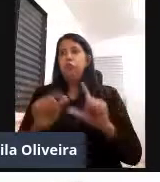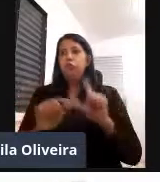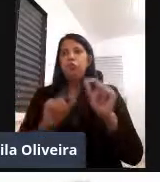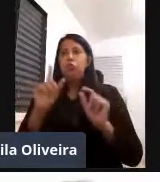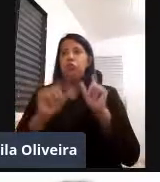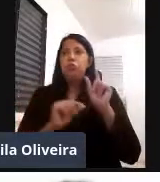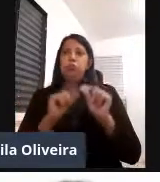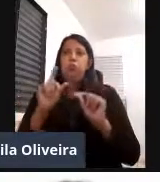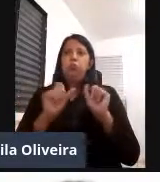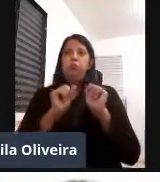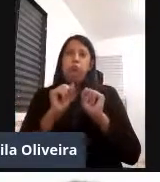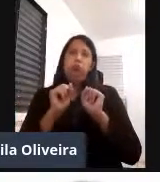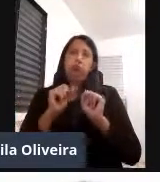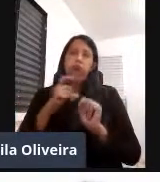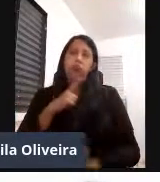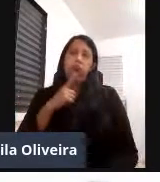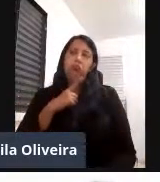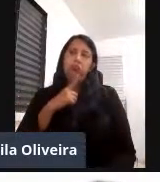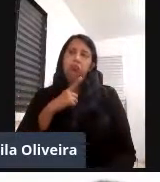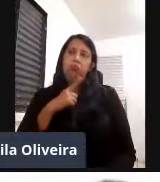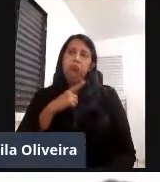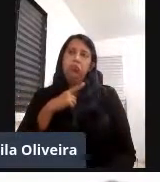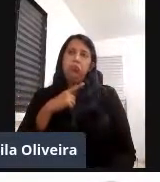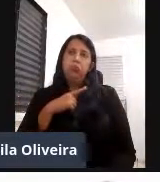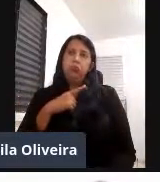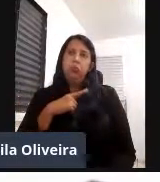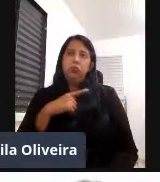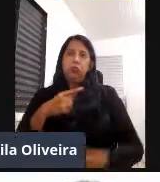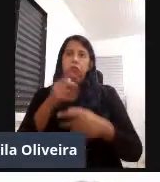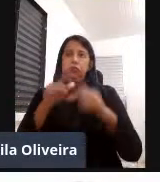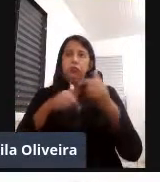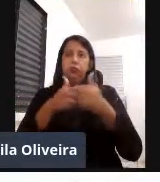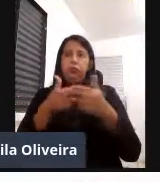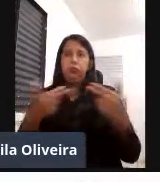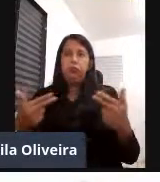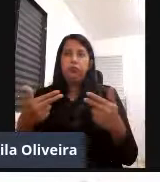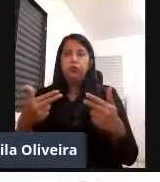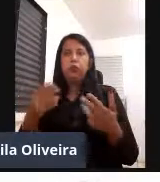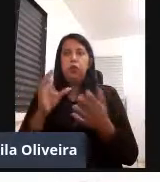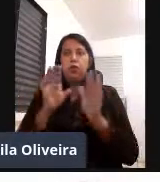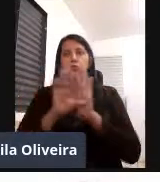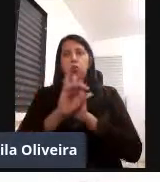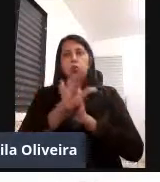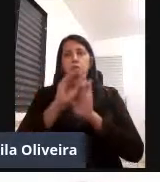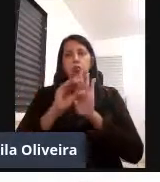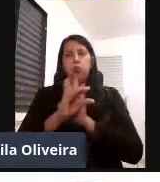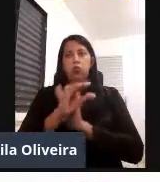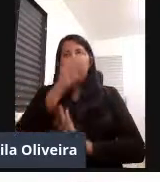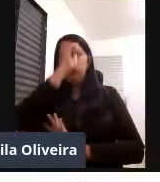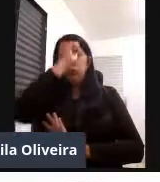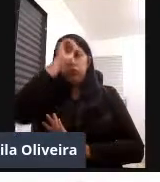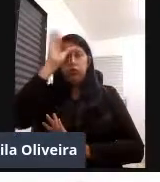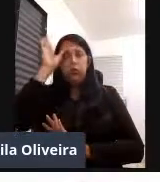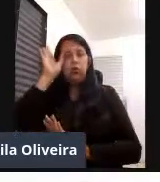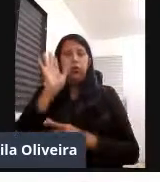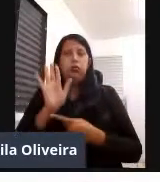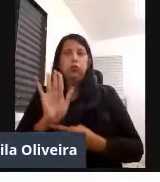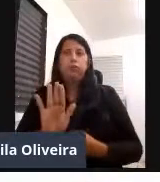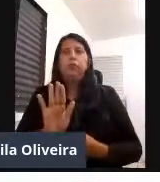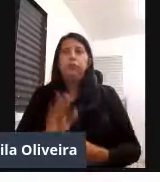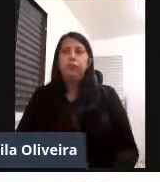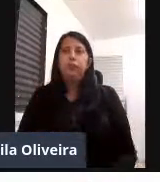vamos dizer assim, vários materiais que o Google Acadêmico trouxe pra gente, tá? Então,